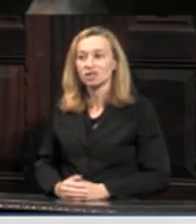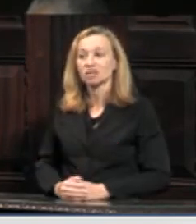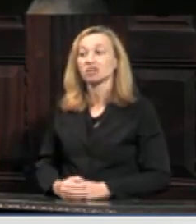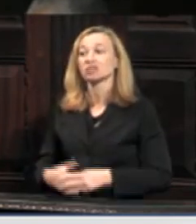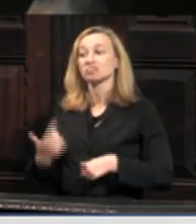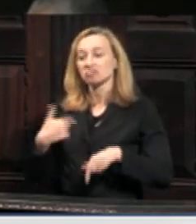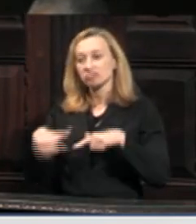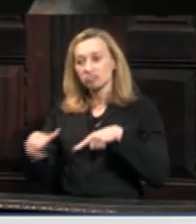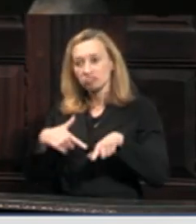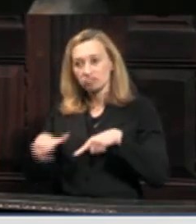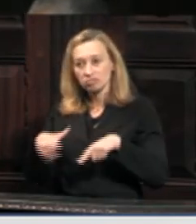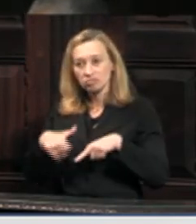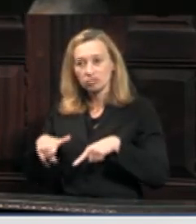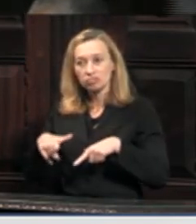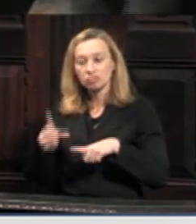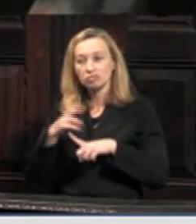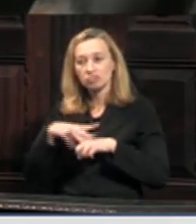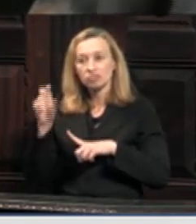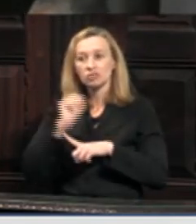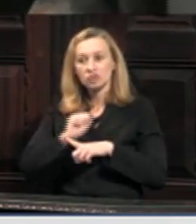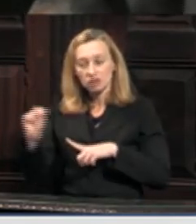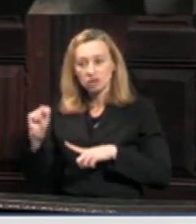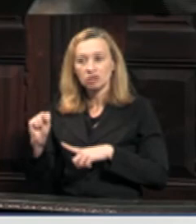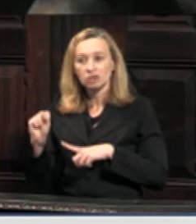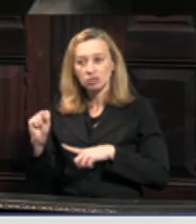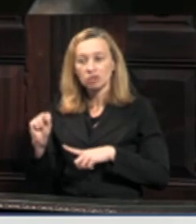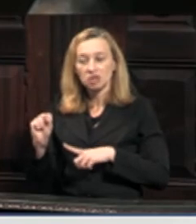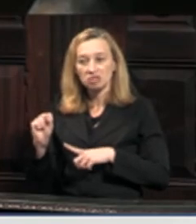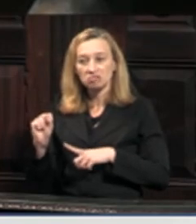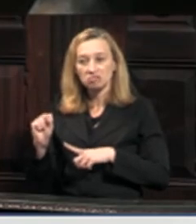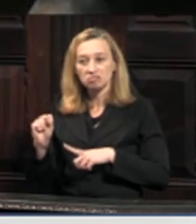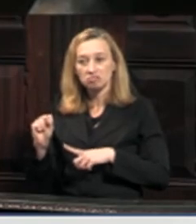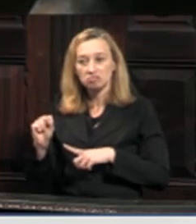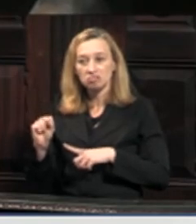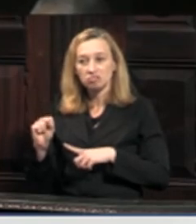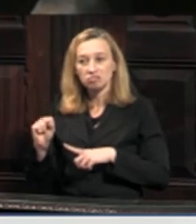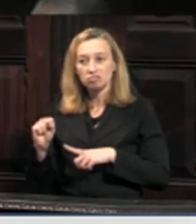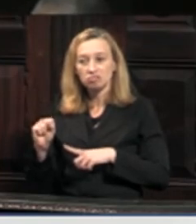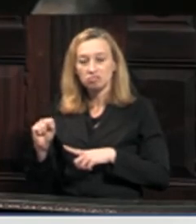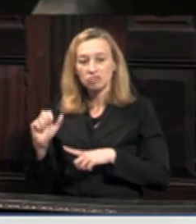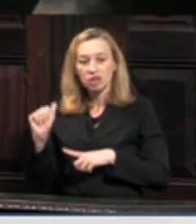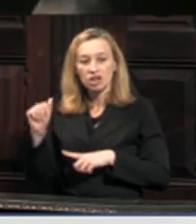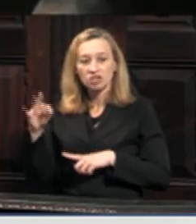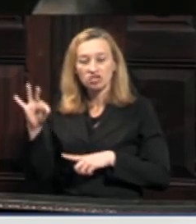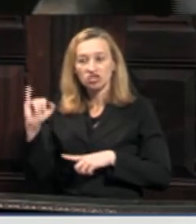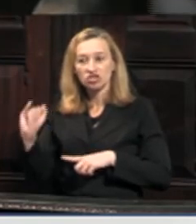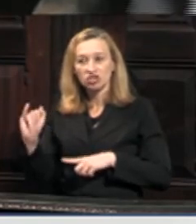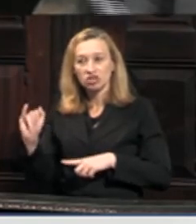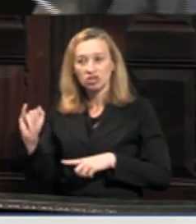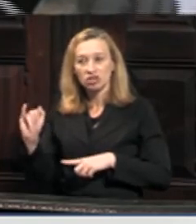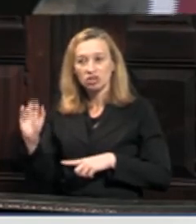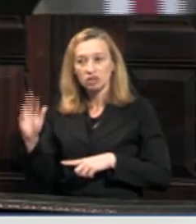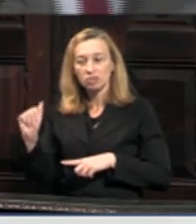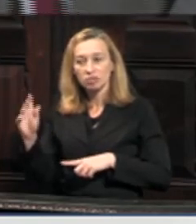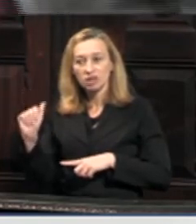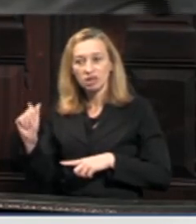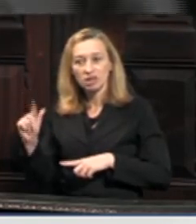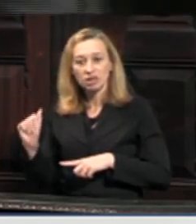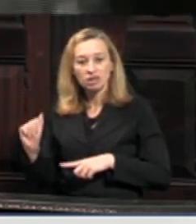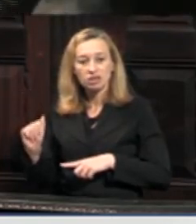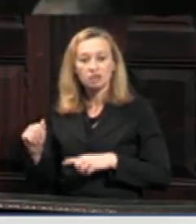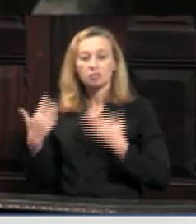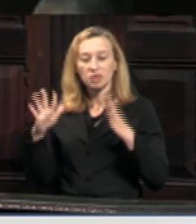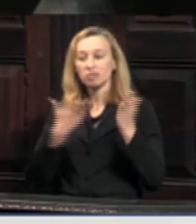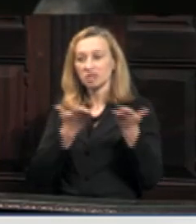reparação pela vitória da civilização ante a barbárie. Parabéns, Vossa Excelência, pelo pronunciamento.